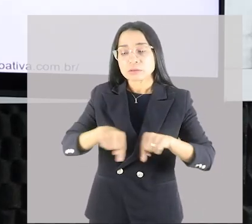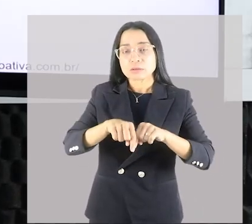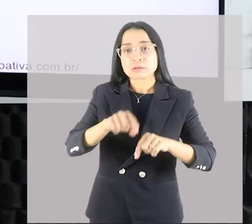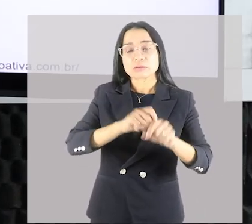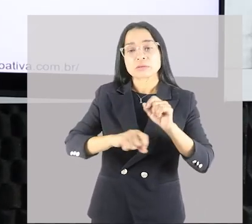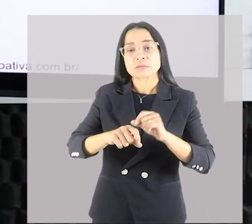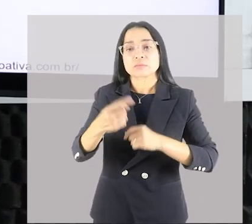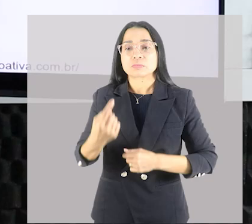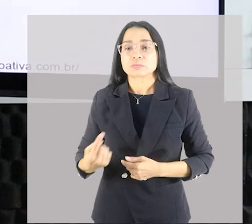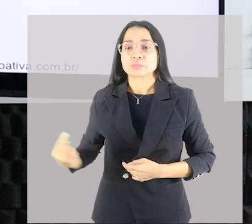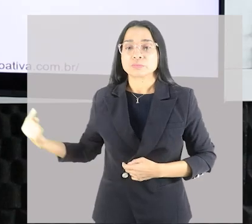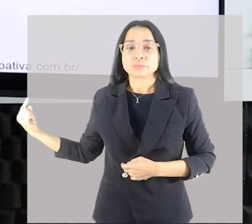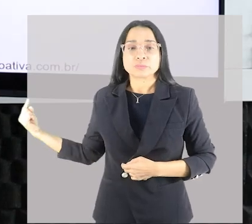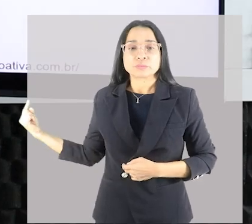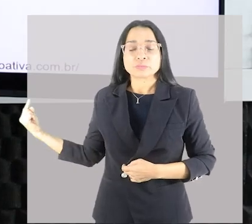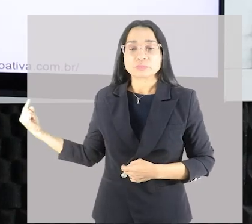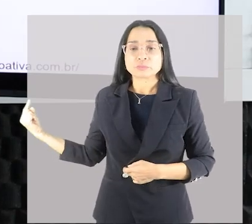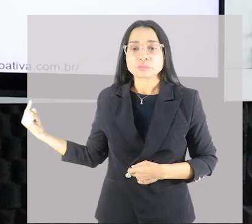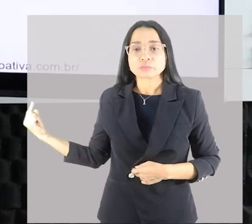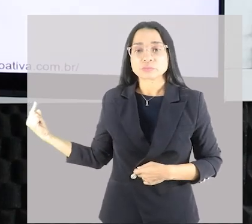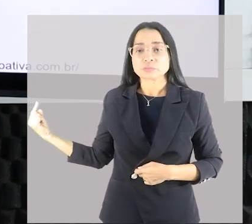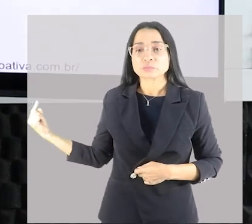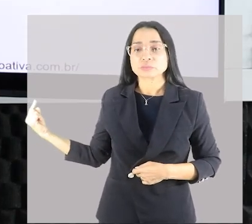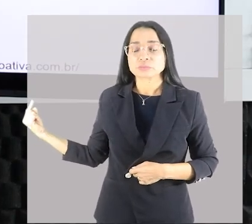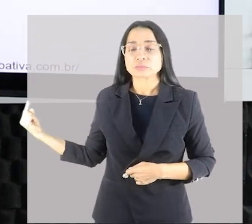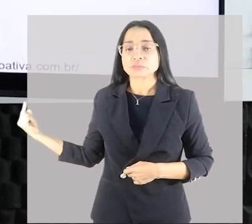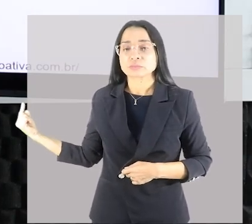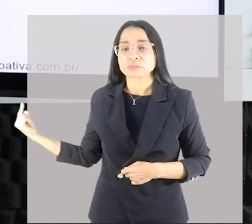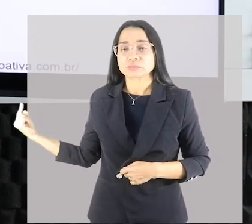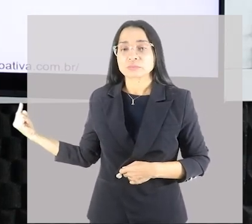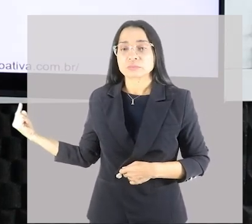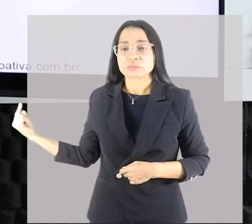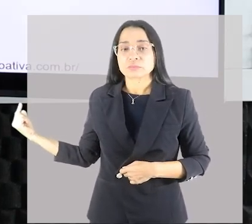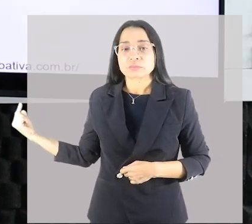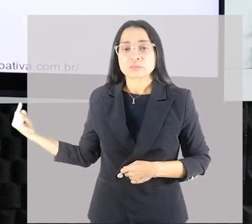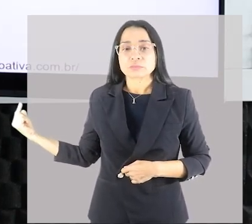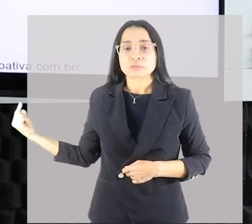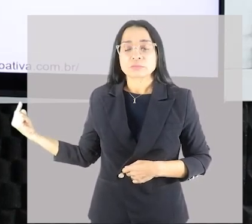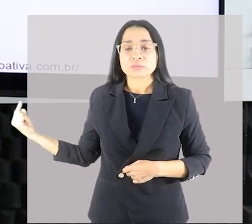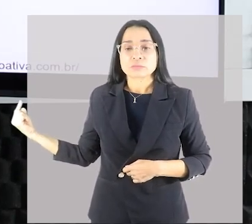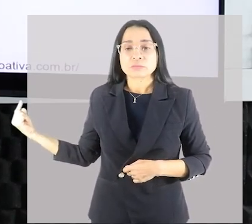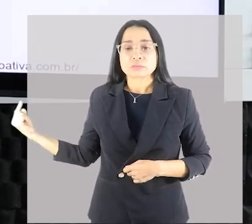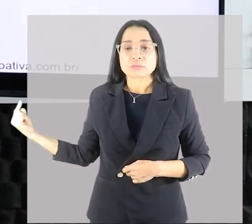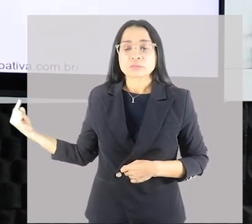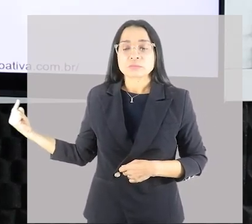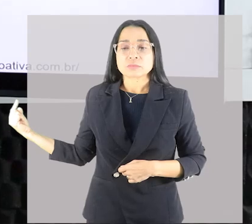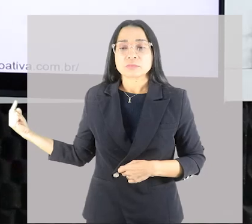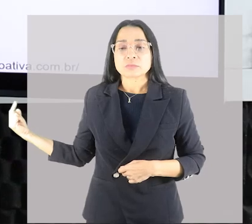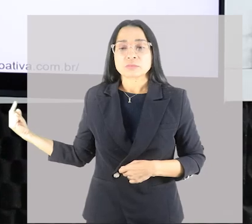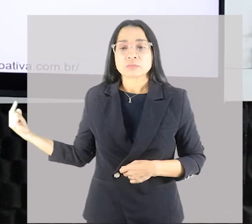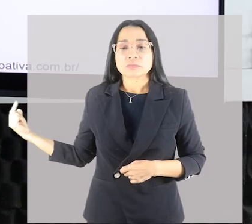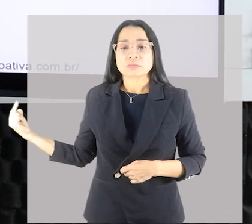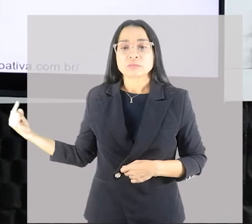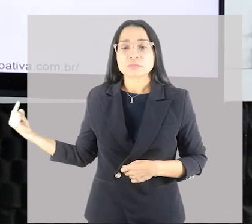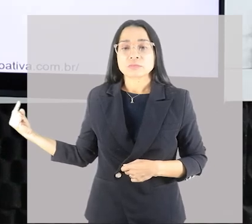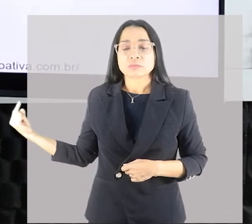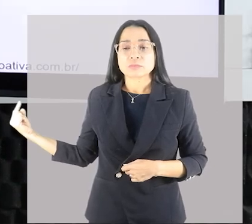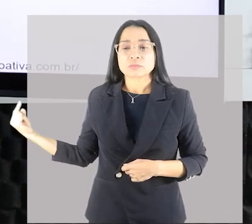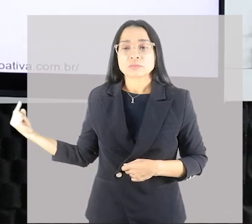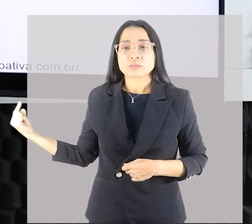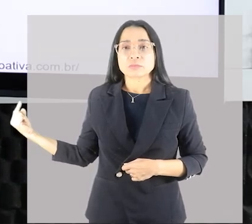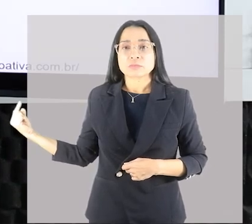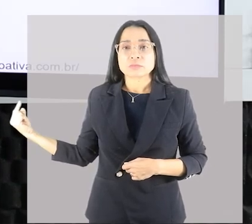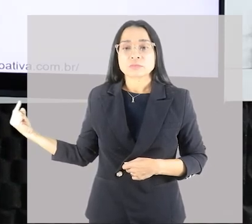praticada, tá, em reuniões sociais, tá, nas mais diversas, e pode ou não ter um aspecto